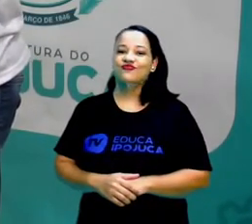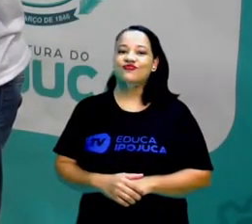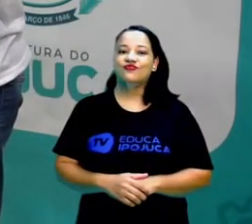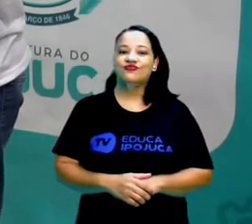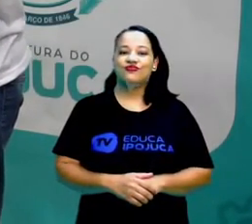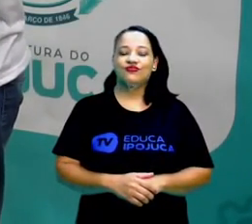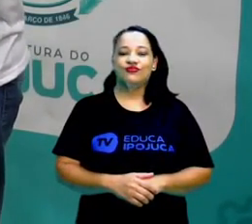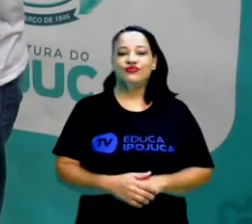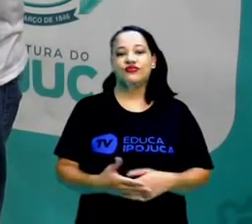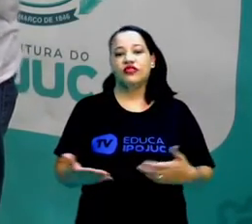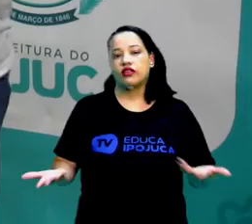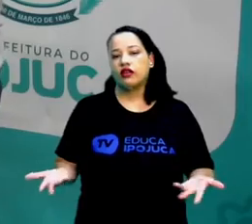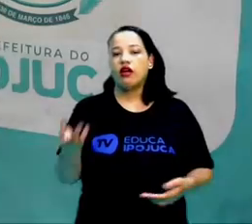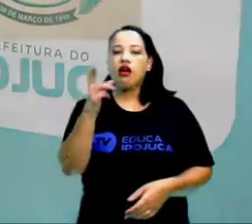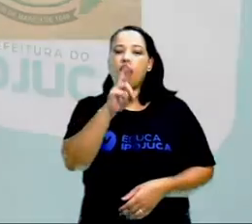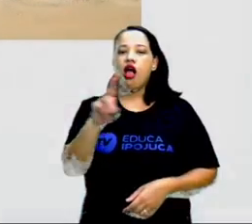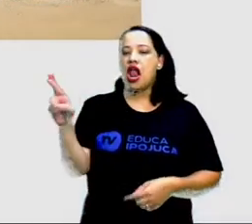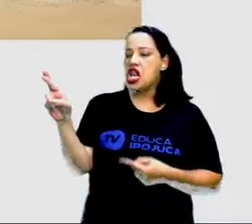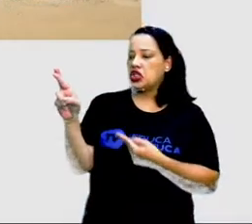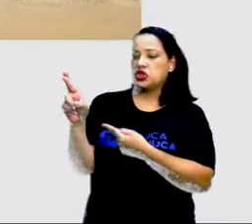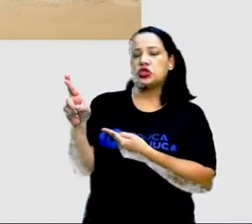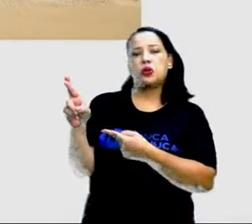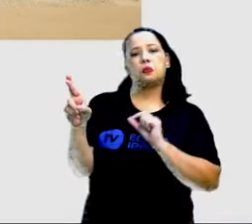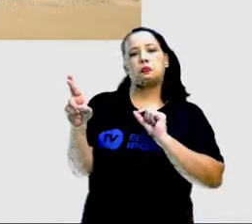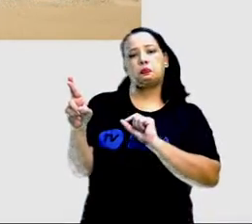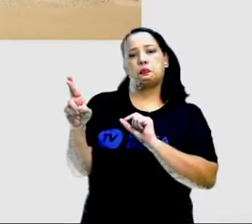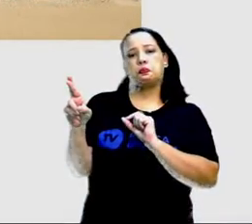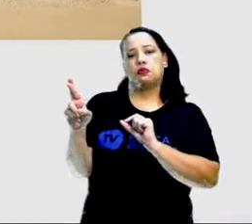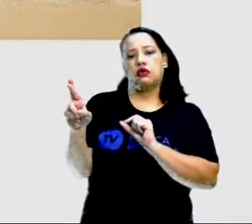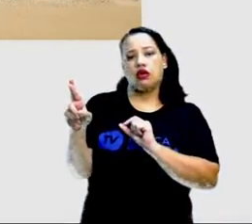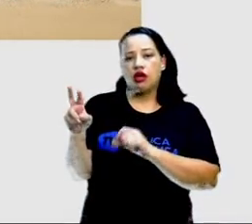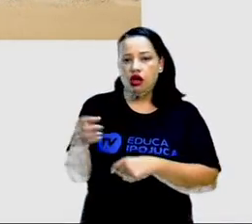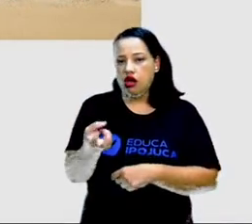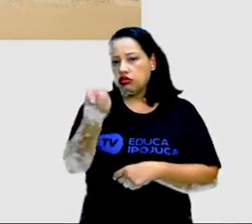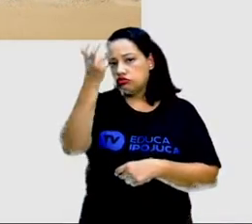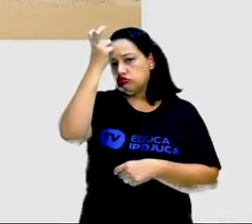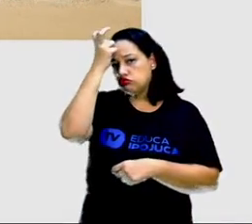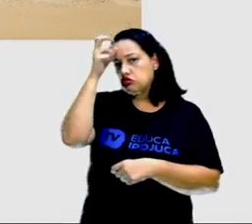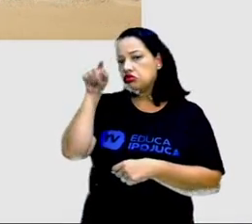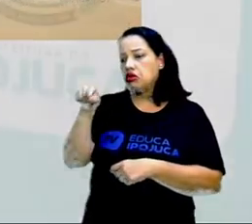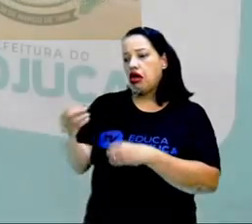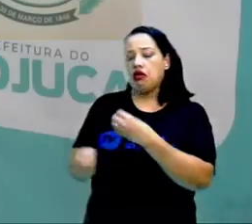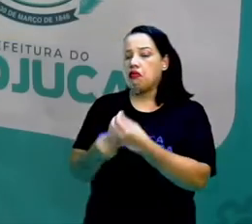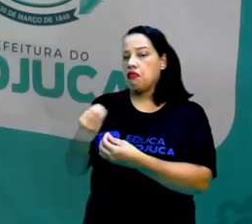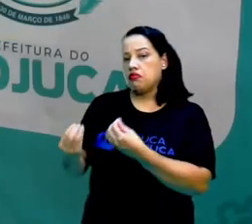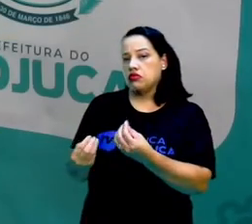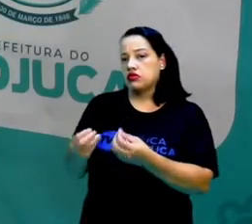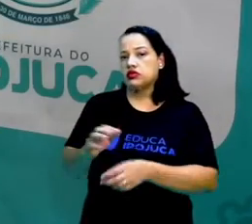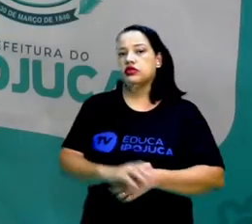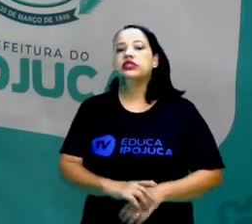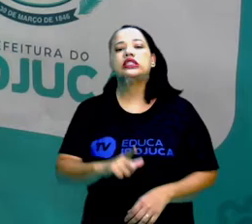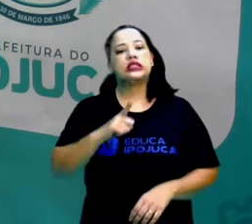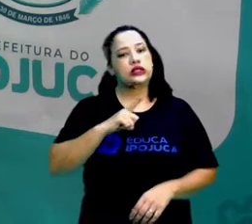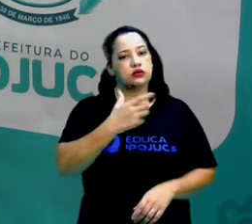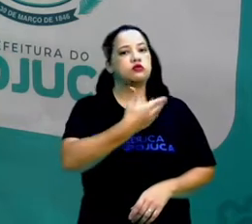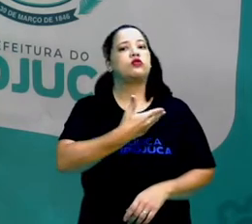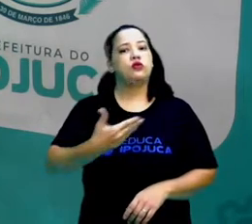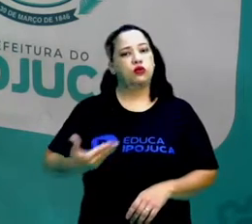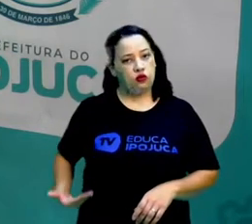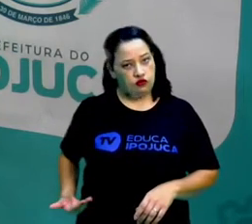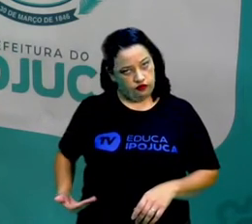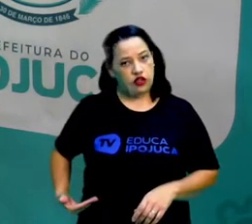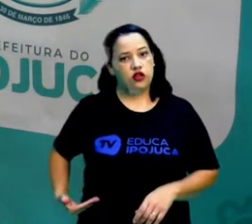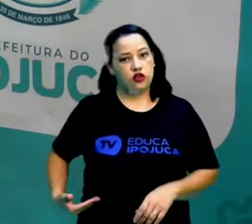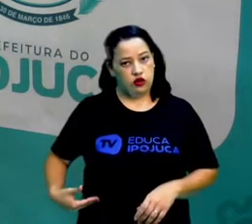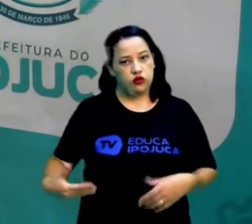lá a religião no Egito um não já falamos aqui você tinha um governo que